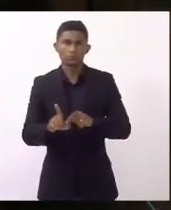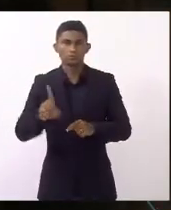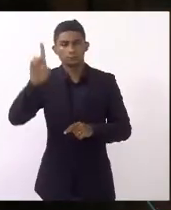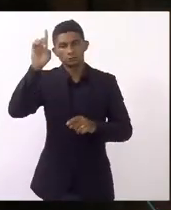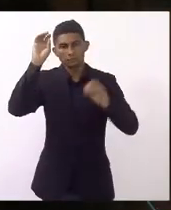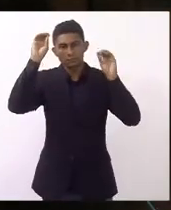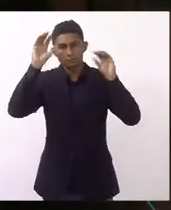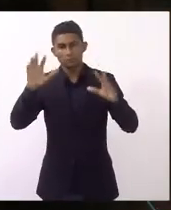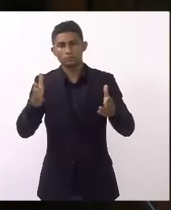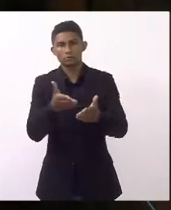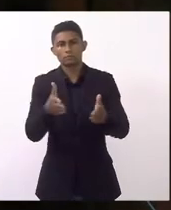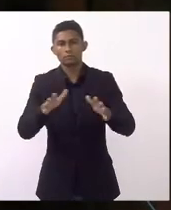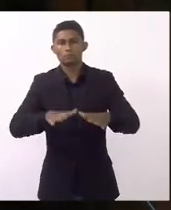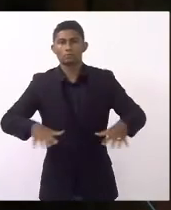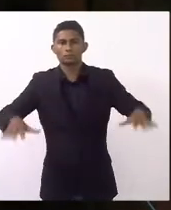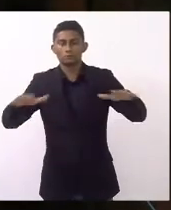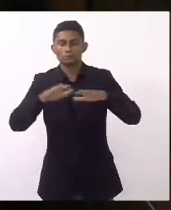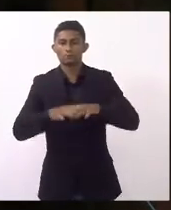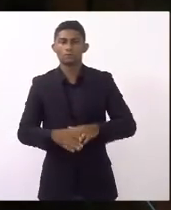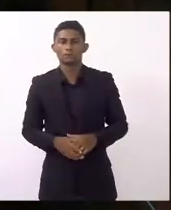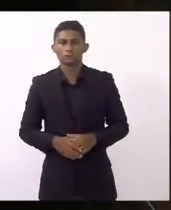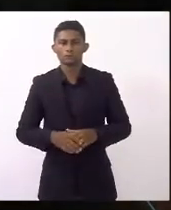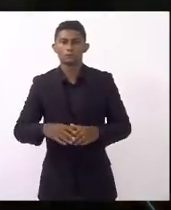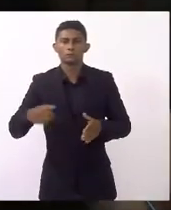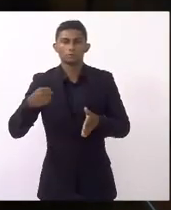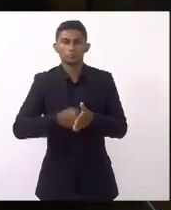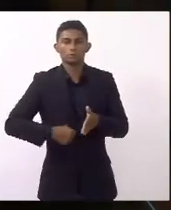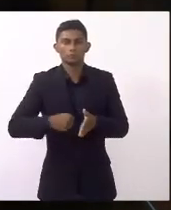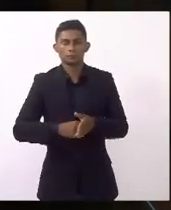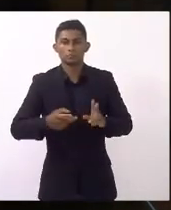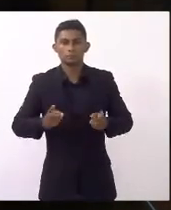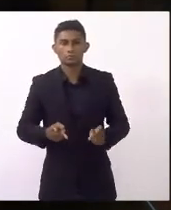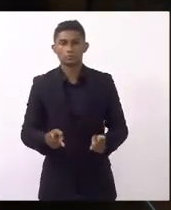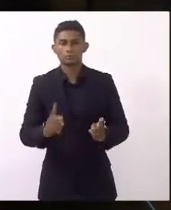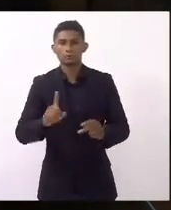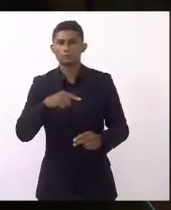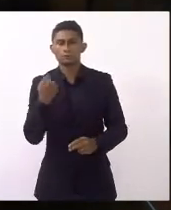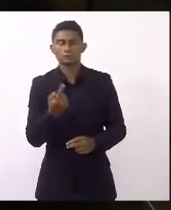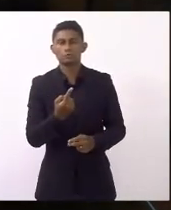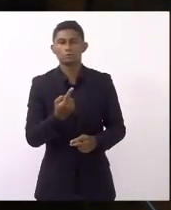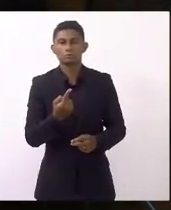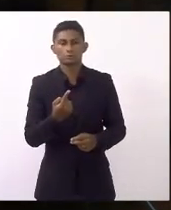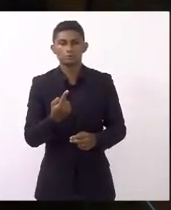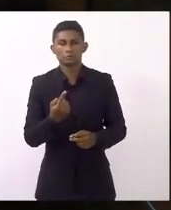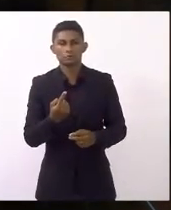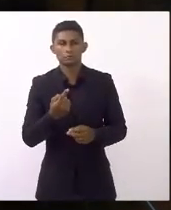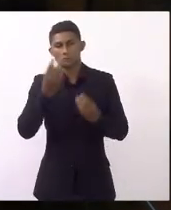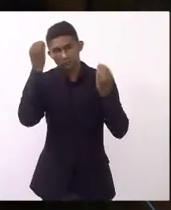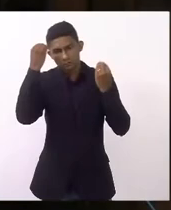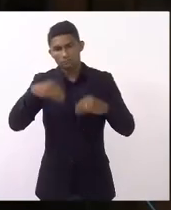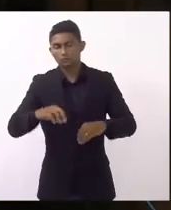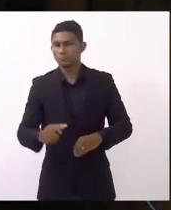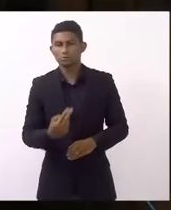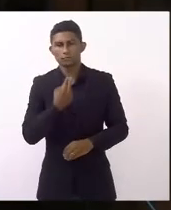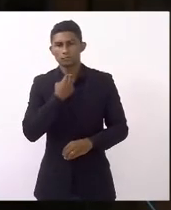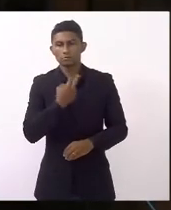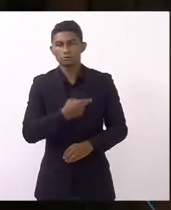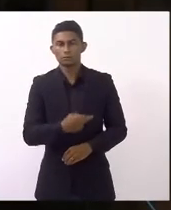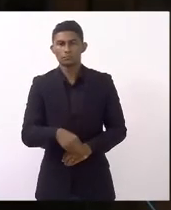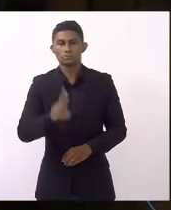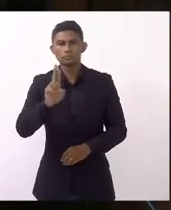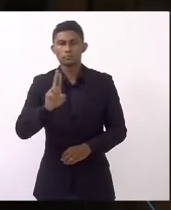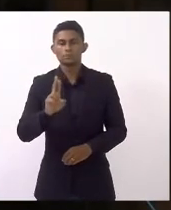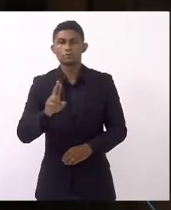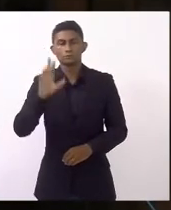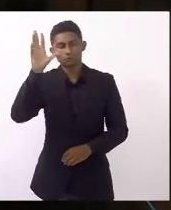abençoe todos vocês e vamos à luta porque nós não podemos deixar a nossa religião a